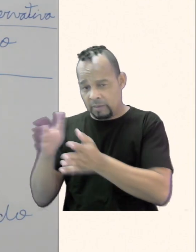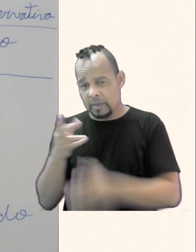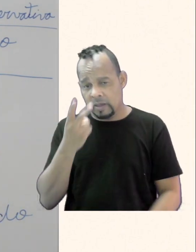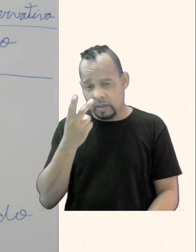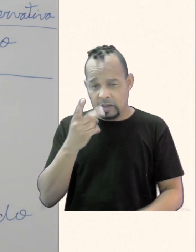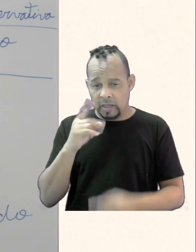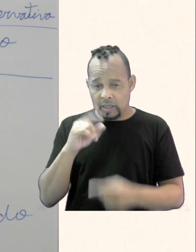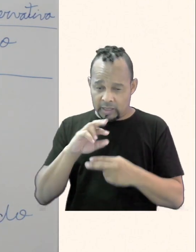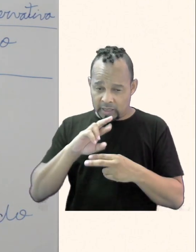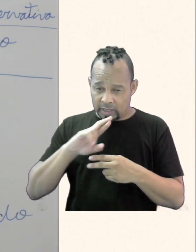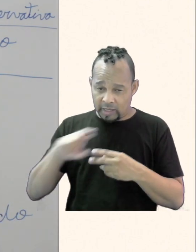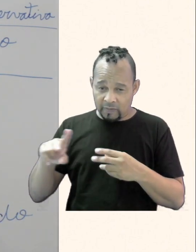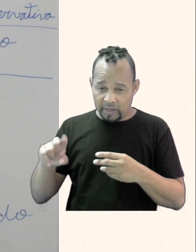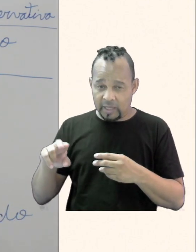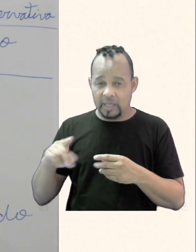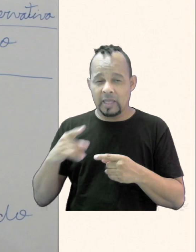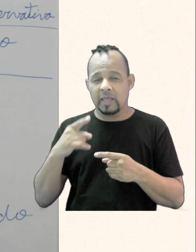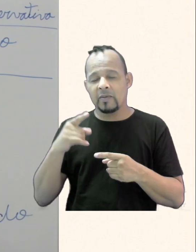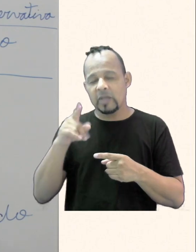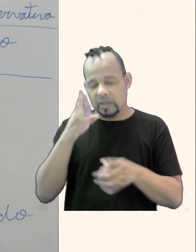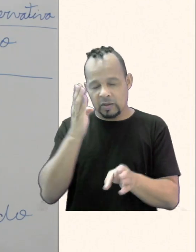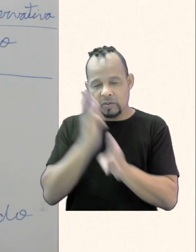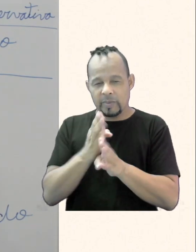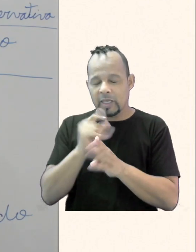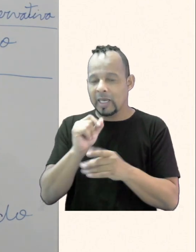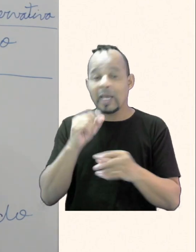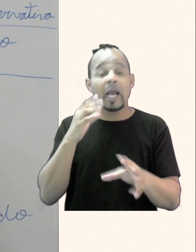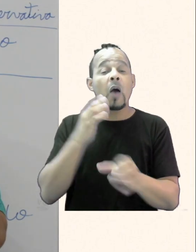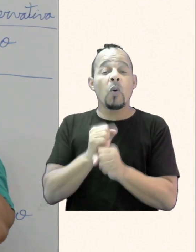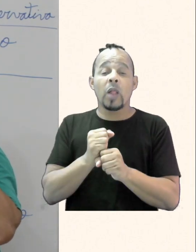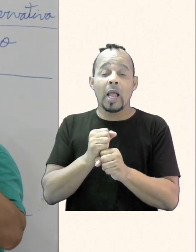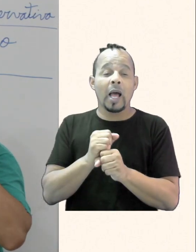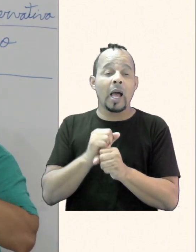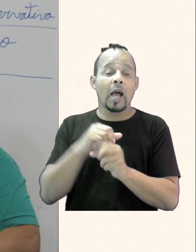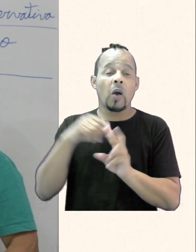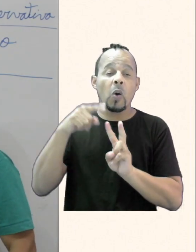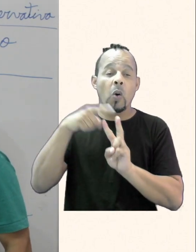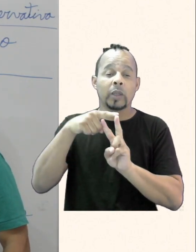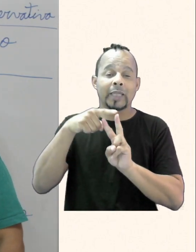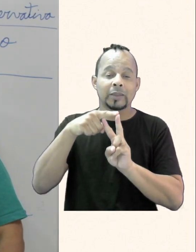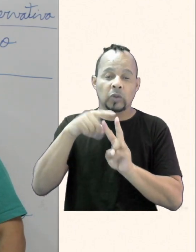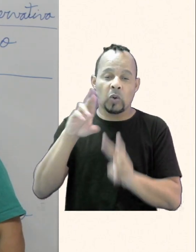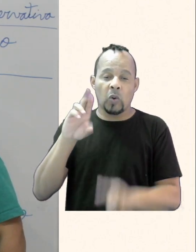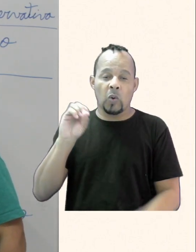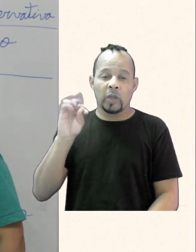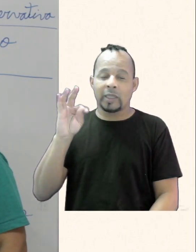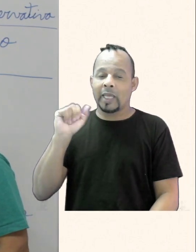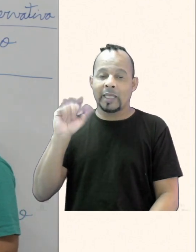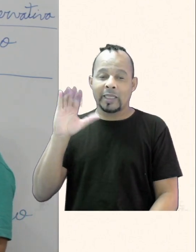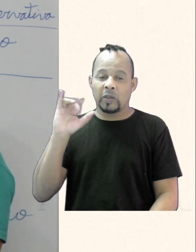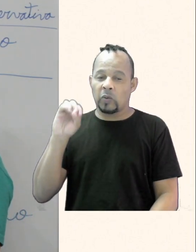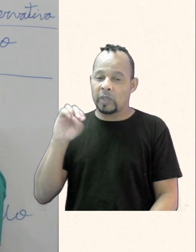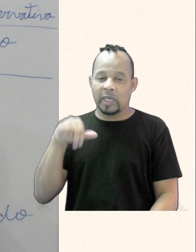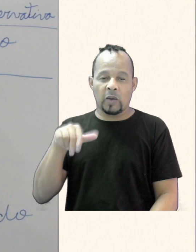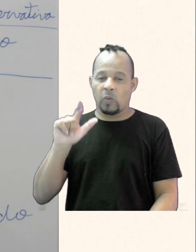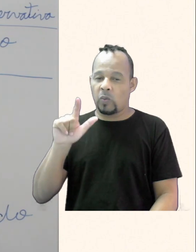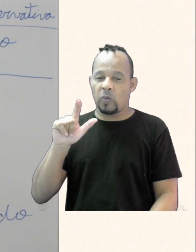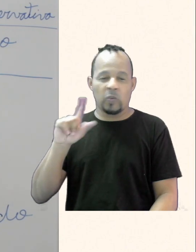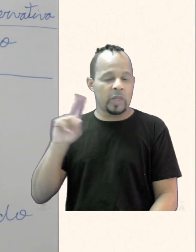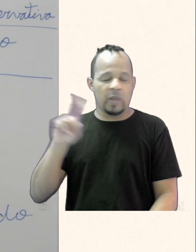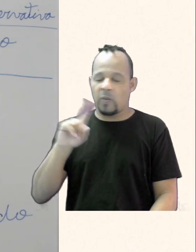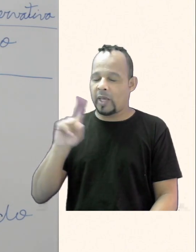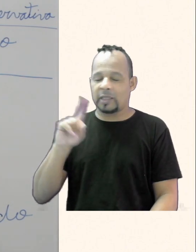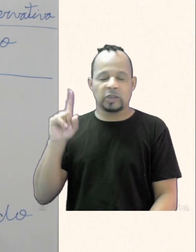que calcular o rotacional não é tão difícil, vai dar muito menos trabalho. Bacana? Muito